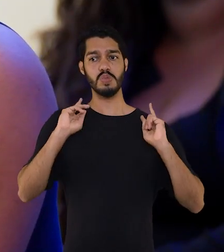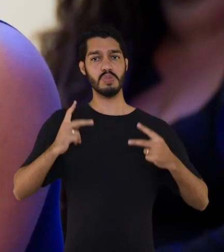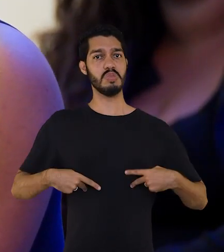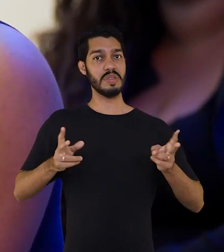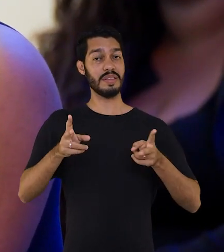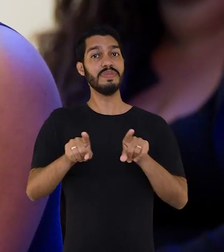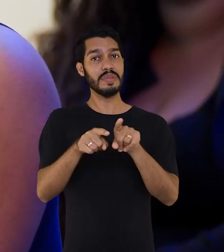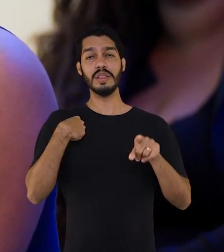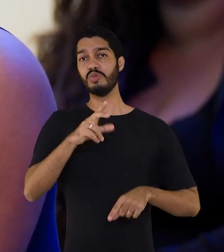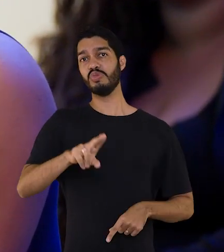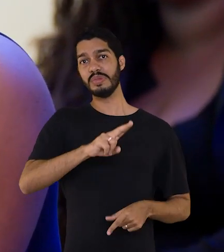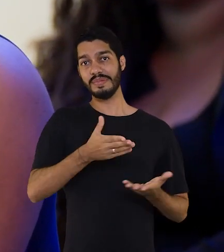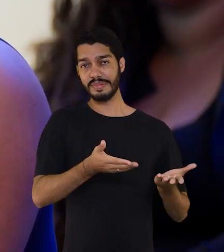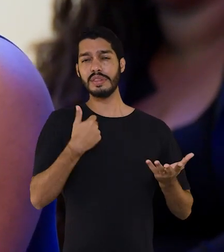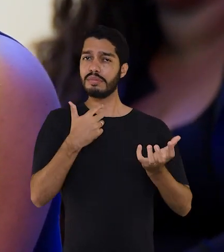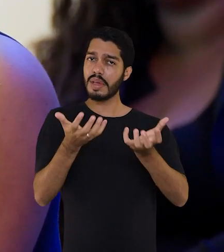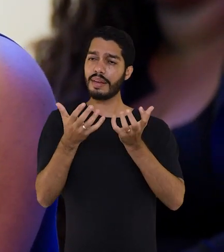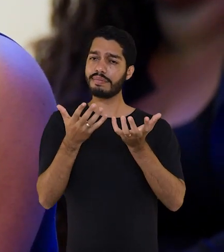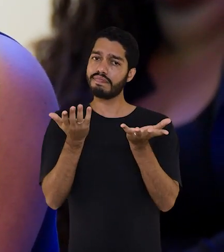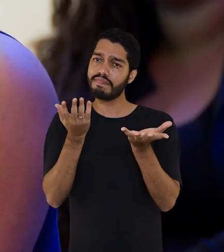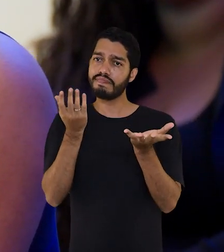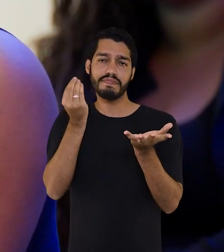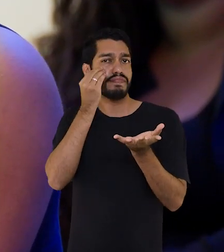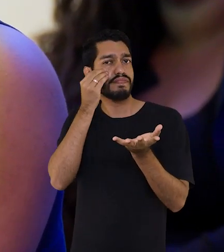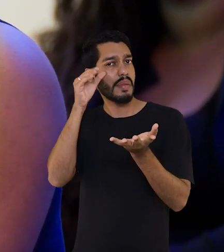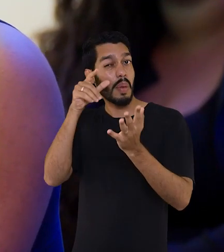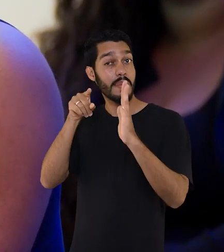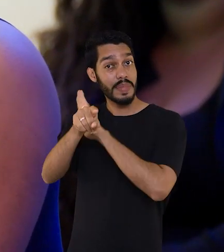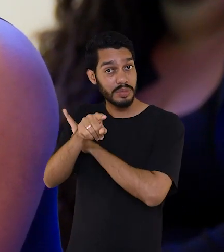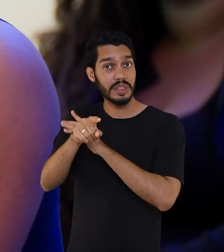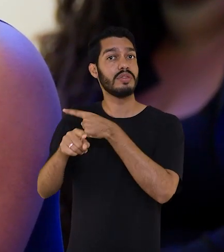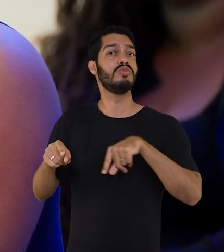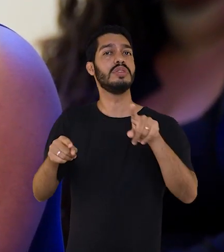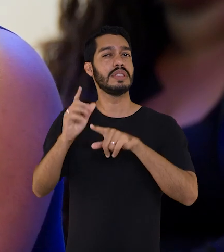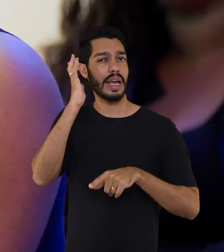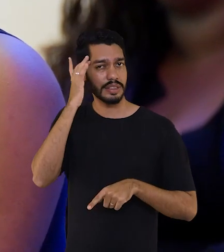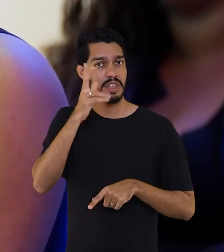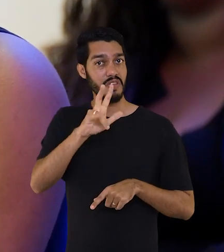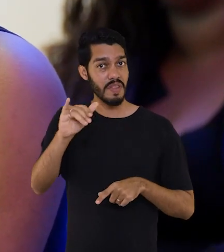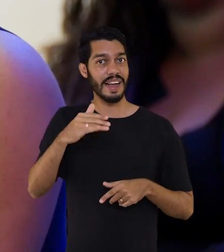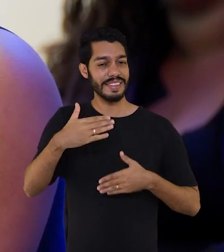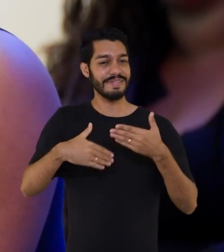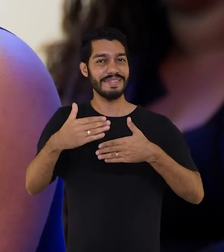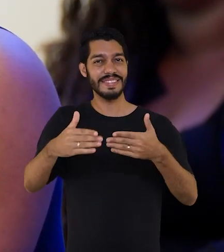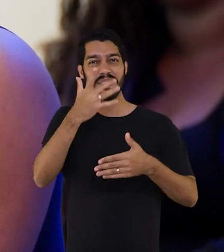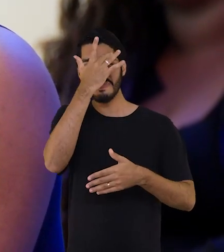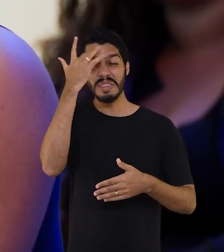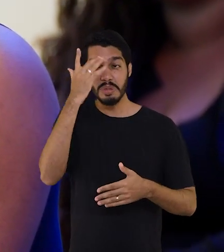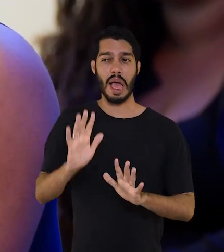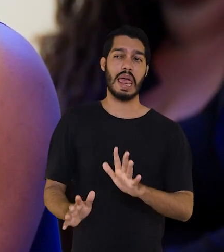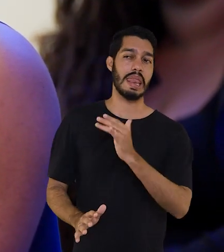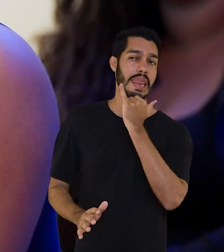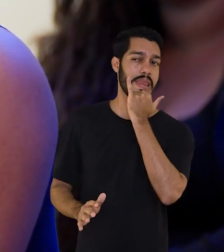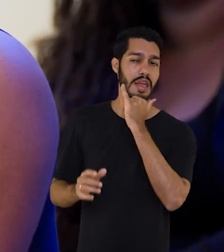e mesmo assim eu uso dessa ferramenta. E eu queria perguntar se vocês acham que ainda vai ter muito